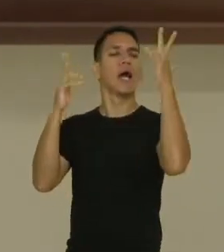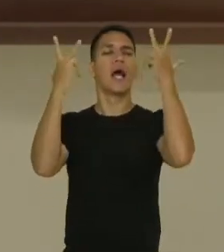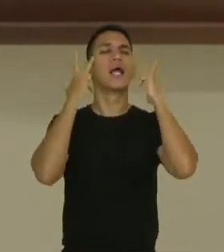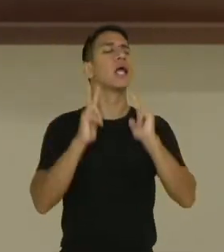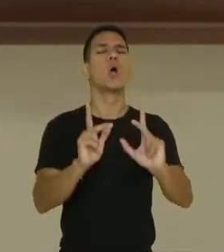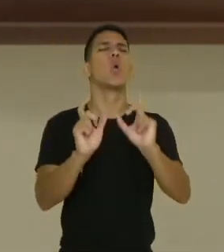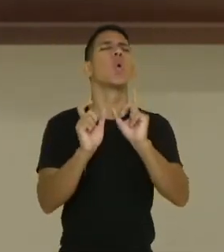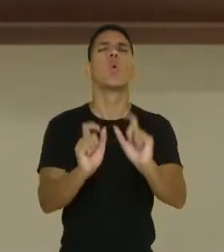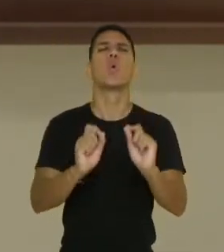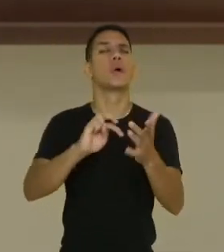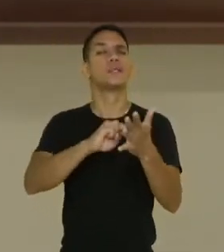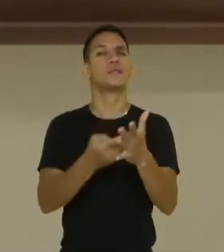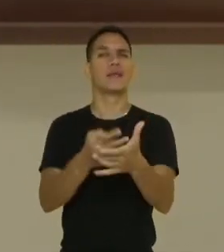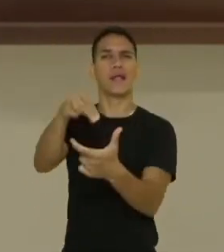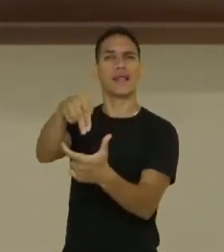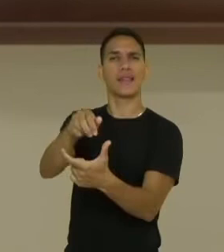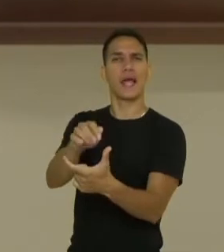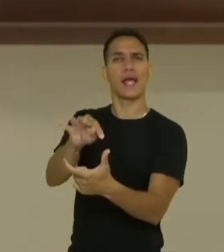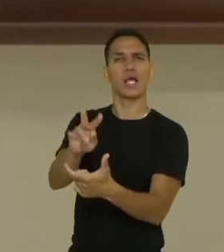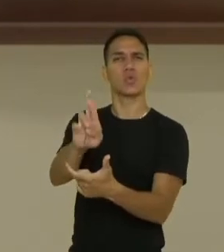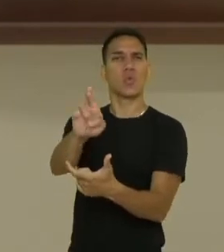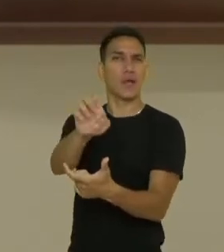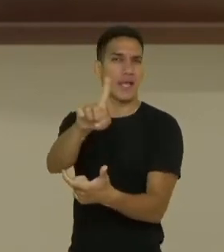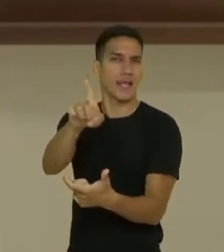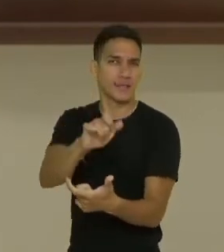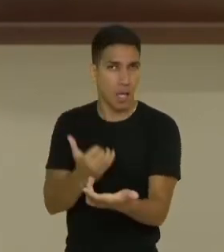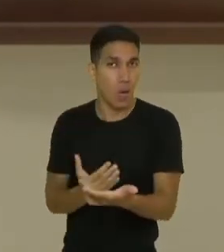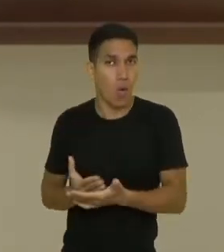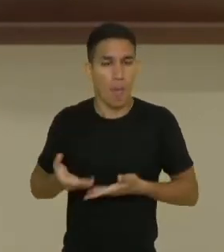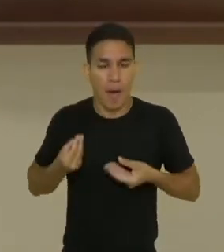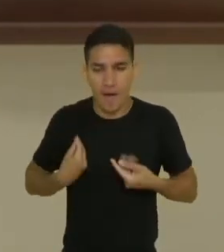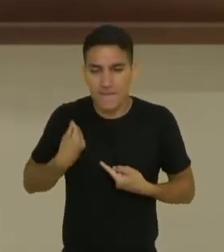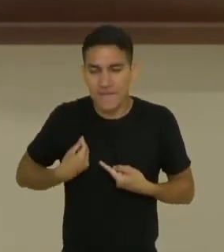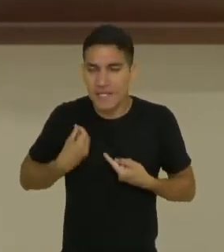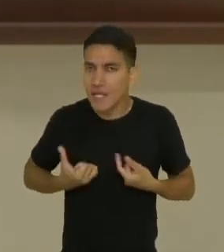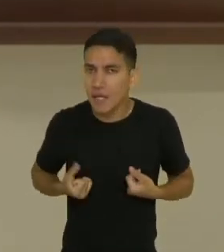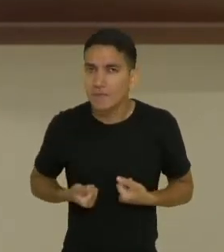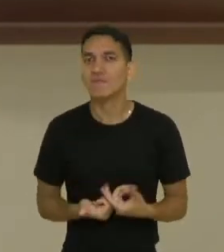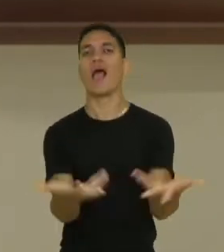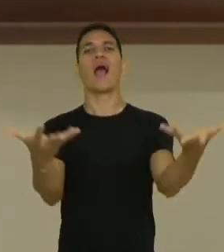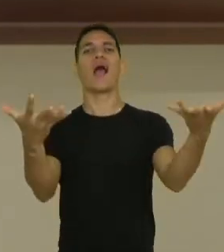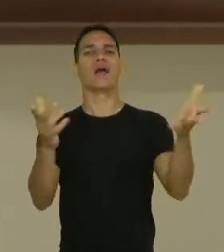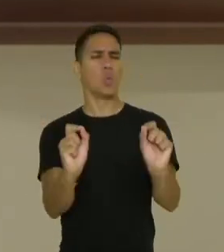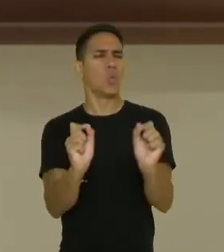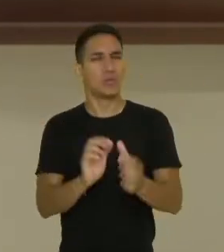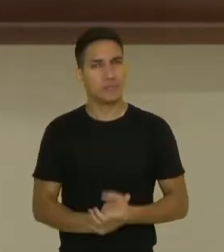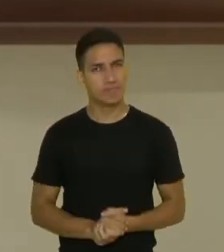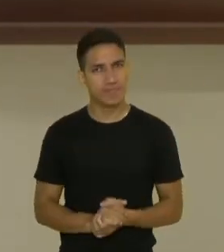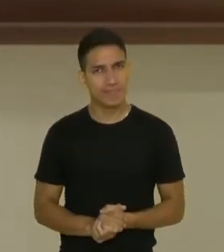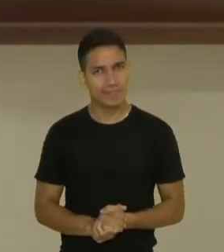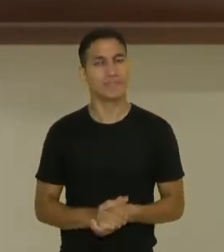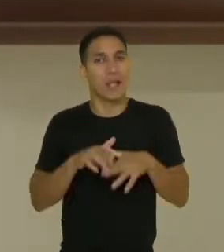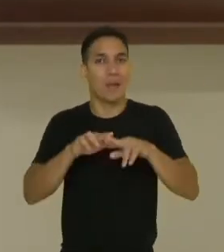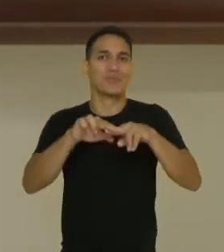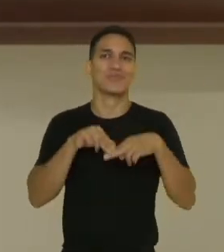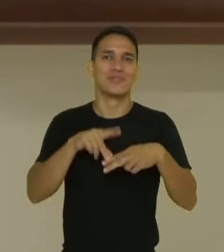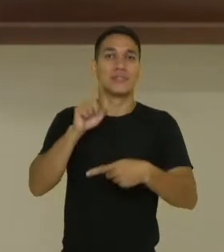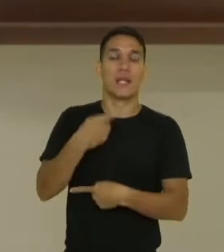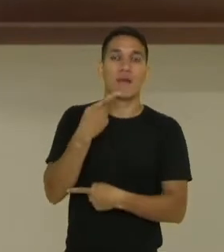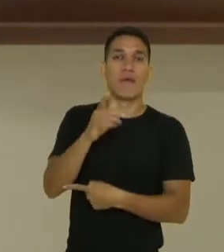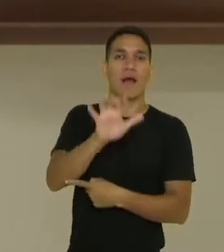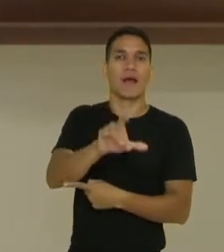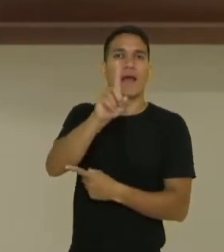esse princípio primeiro que dá vida a tudo? Né? Então, por isso que eles são chamados de filósofos